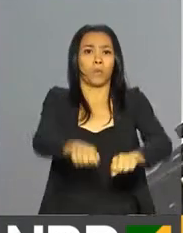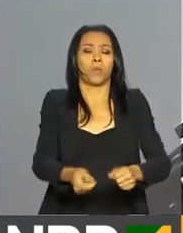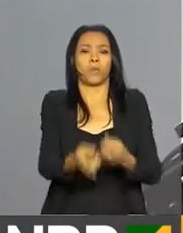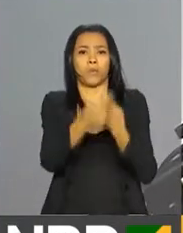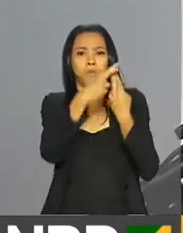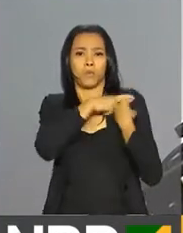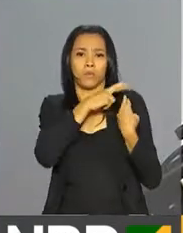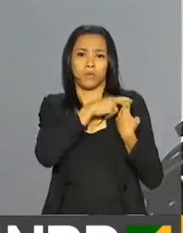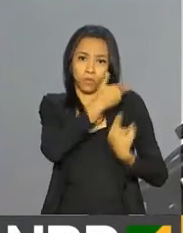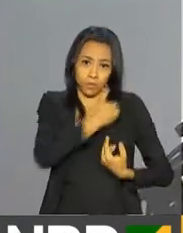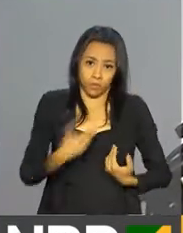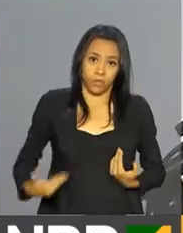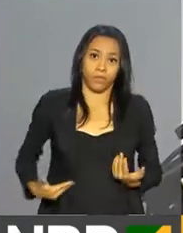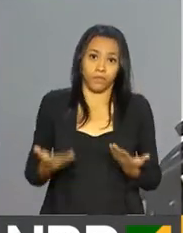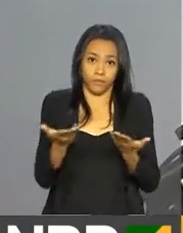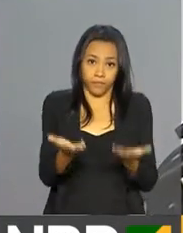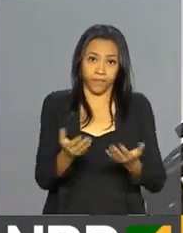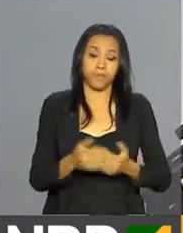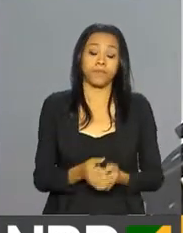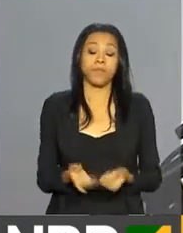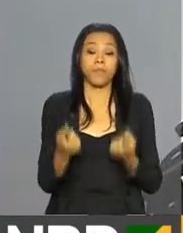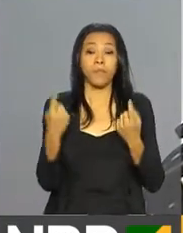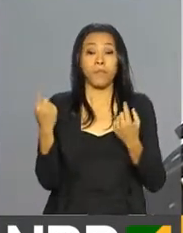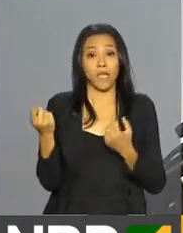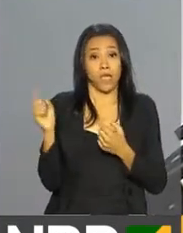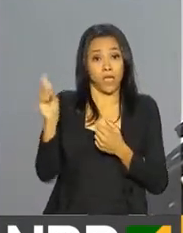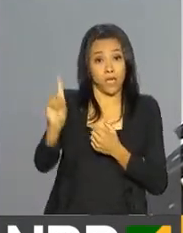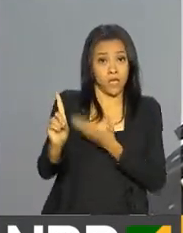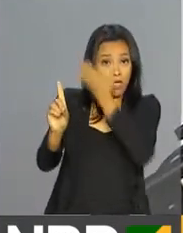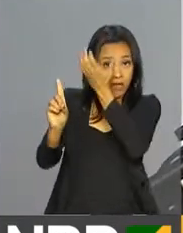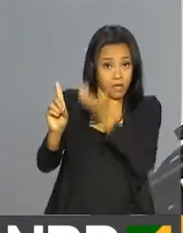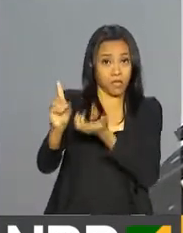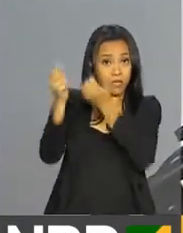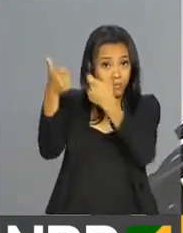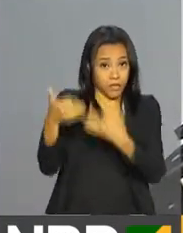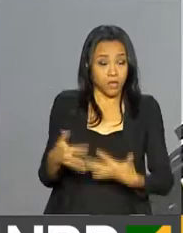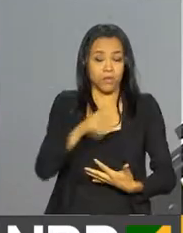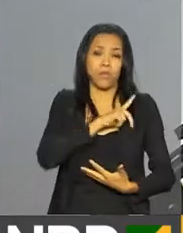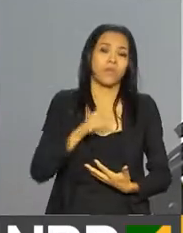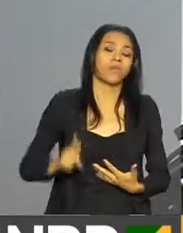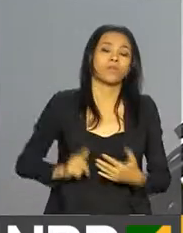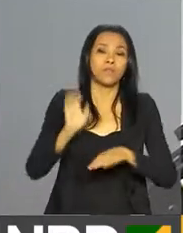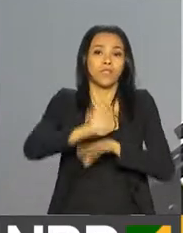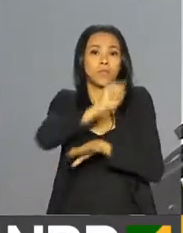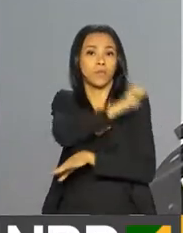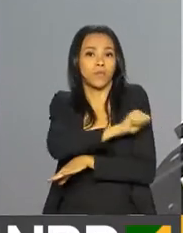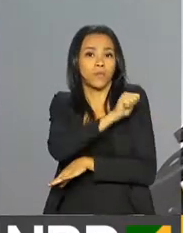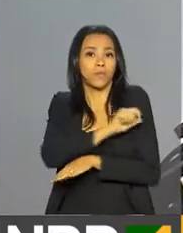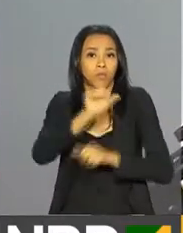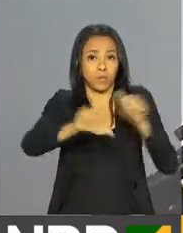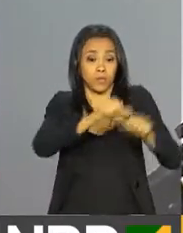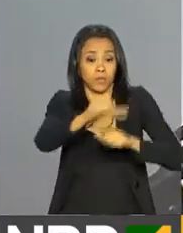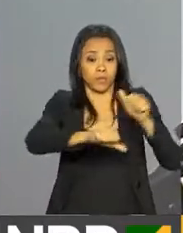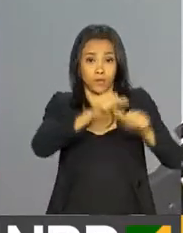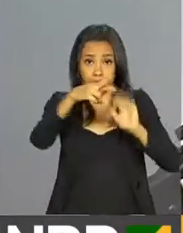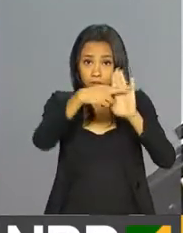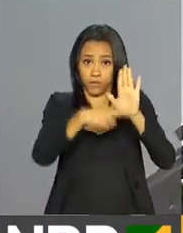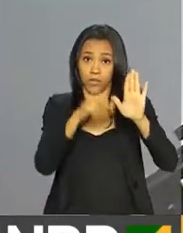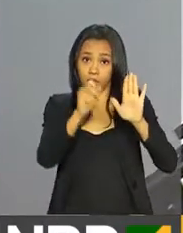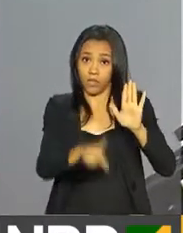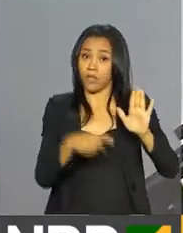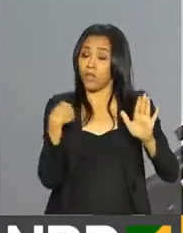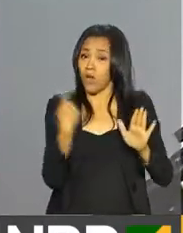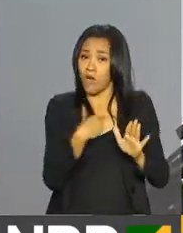pezão falando da reforma da previdência fique extremamente orgulhoso porque nós estamos nas minhas dificuldades